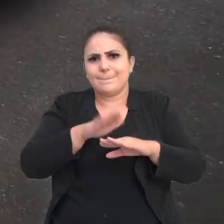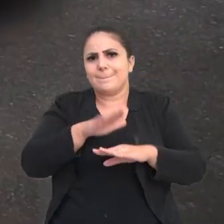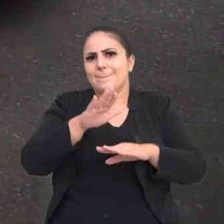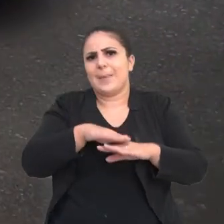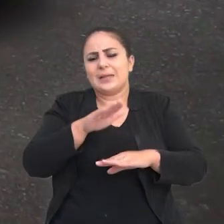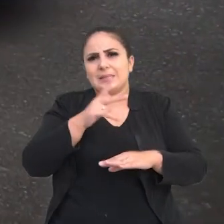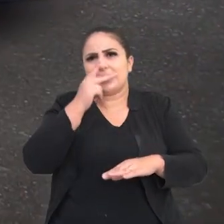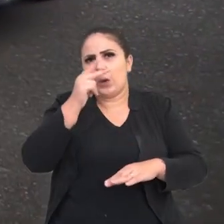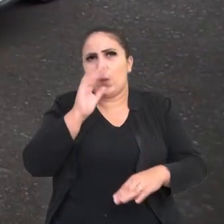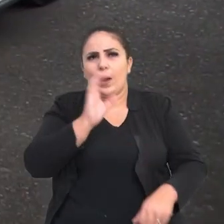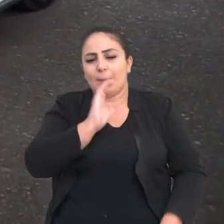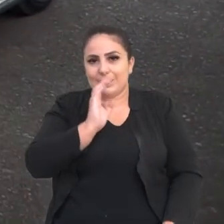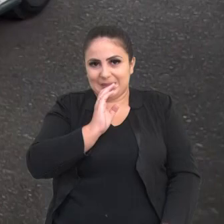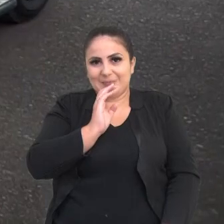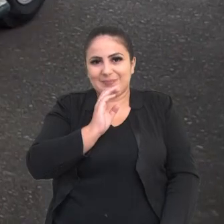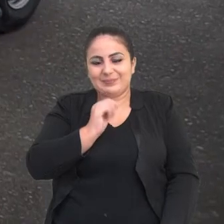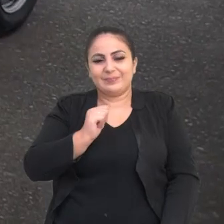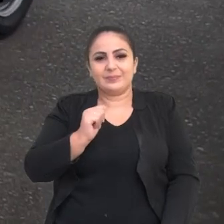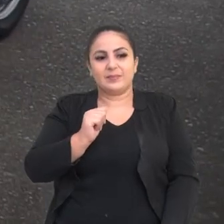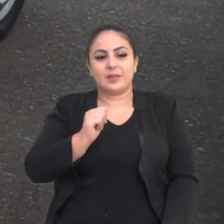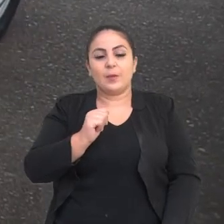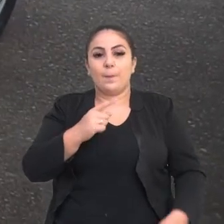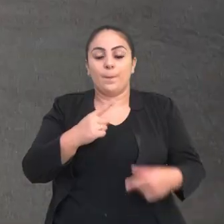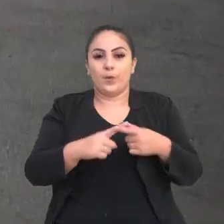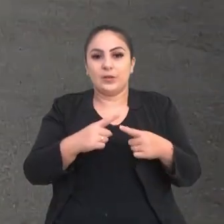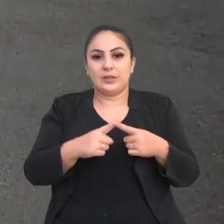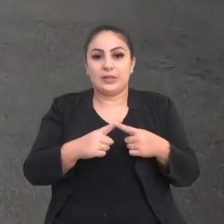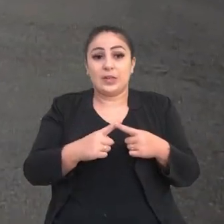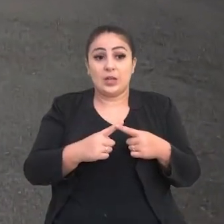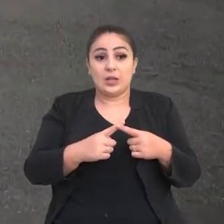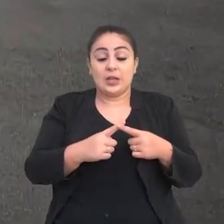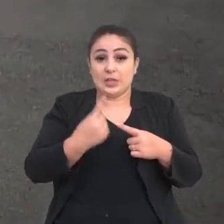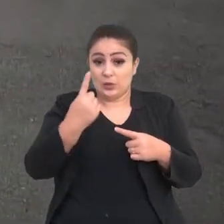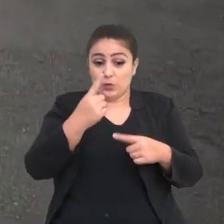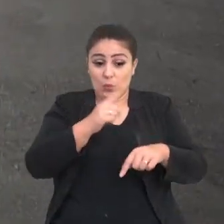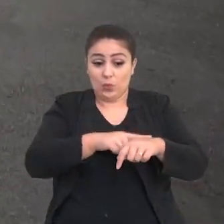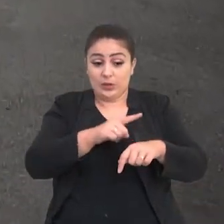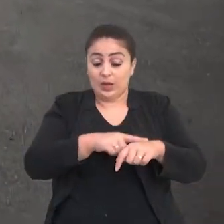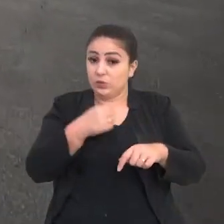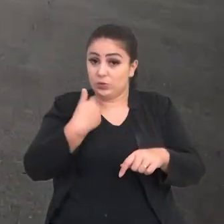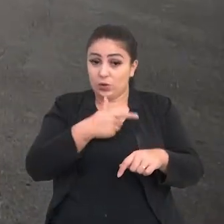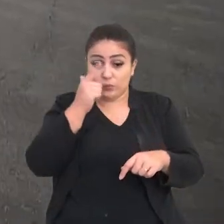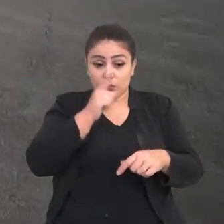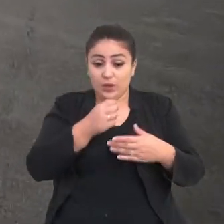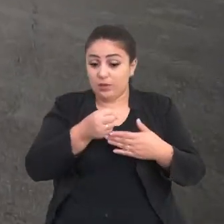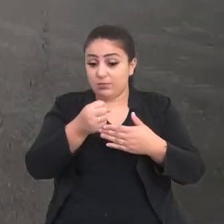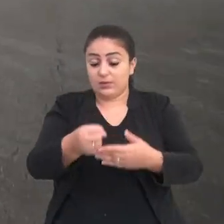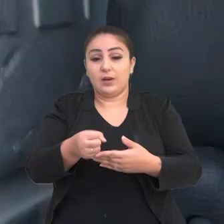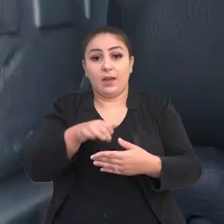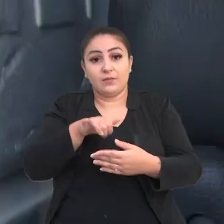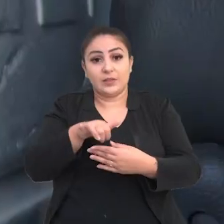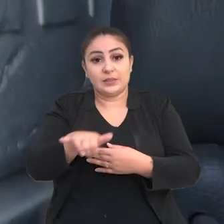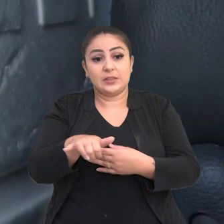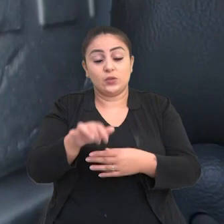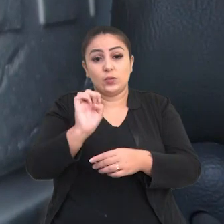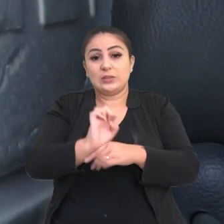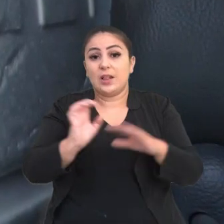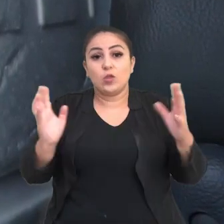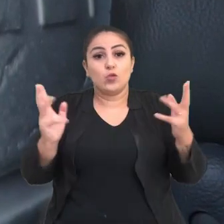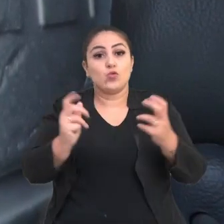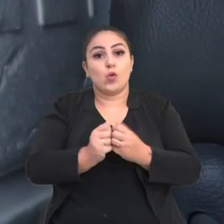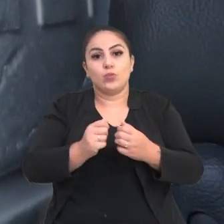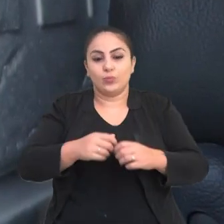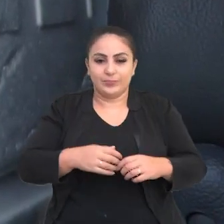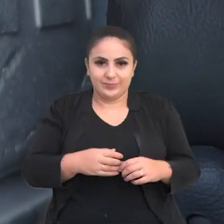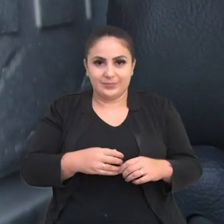das vacinas muito mais ágil, na medida em que em um turno a gente consegue entregar vacinas